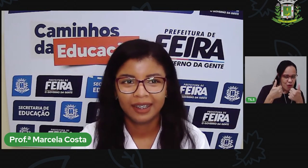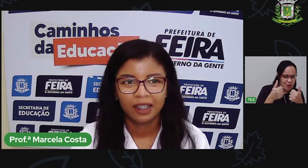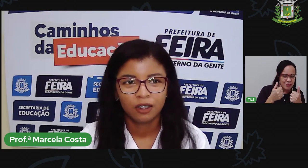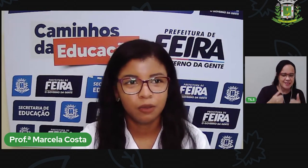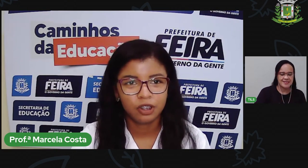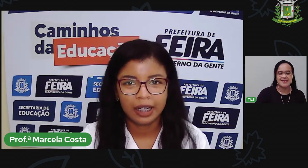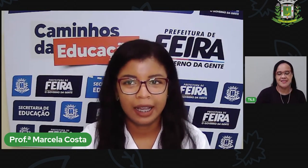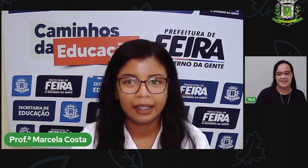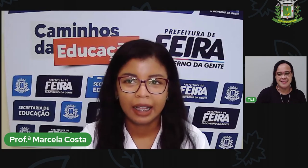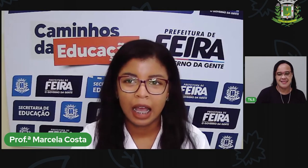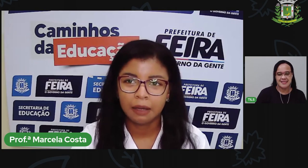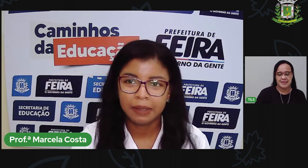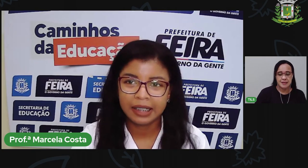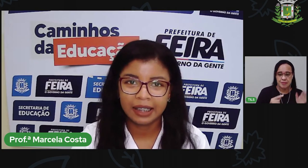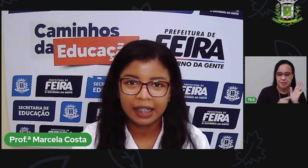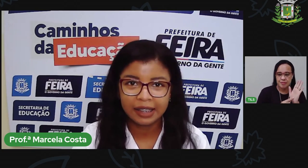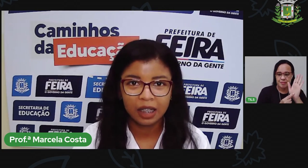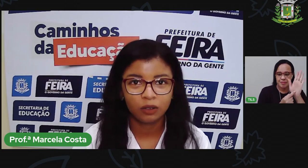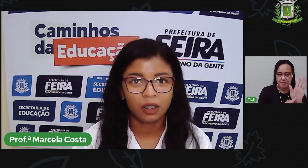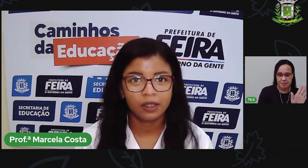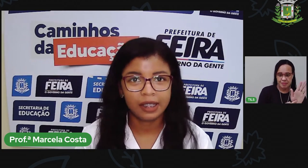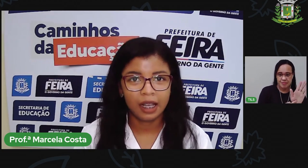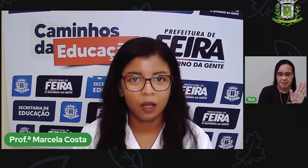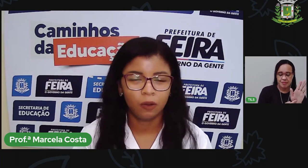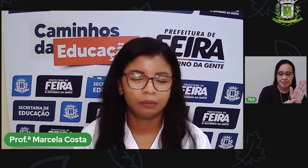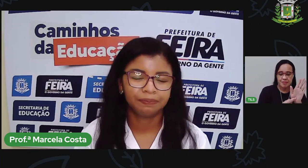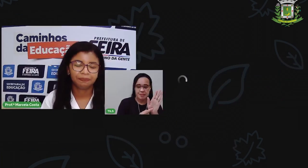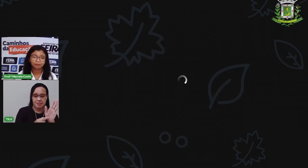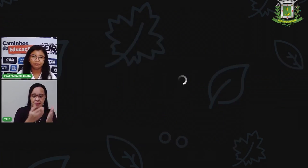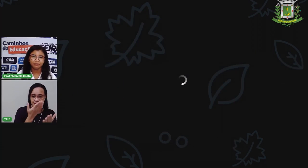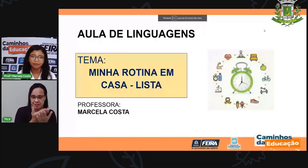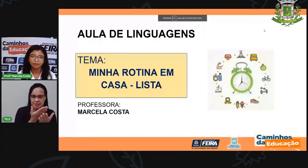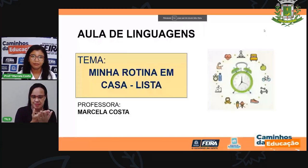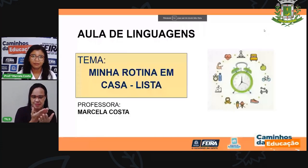Vou mostrar a apresentação da nossa aula.